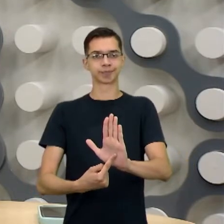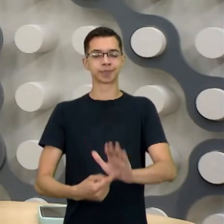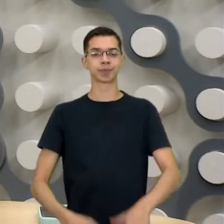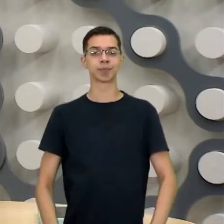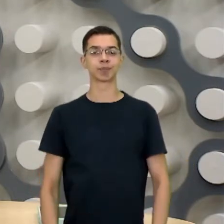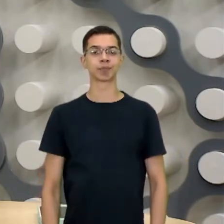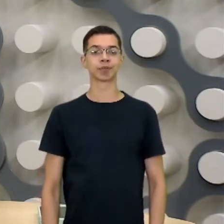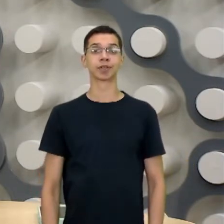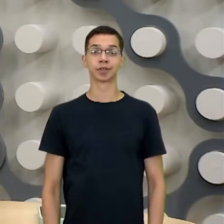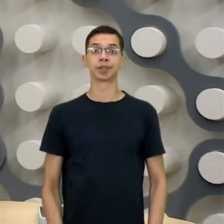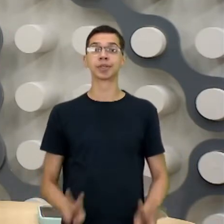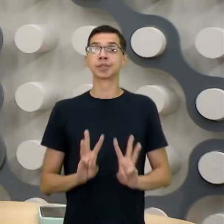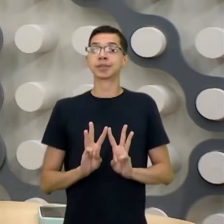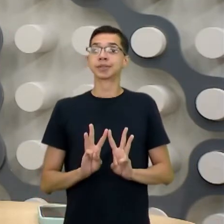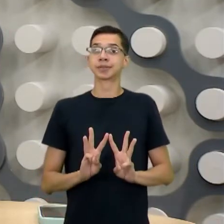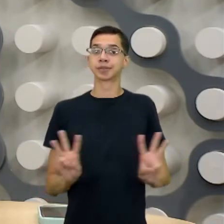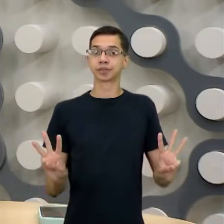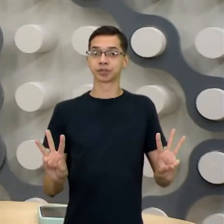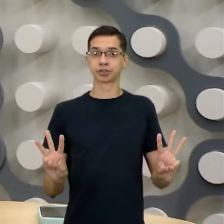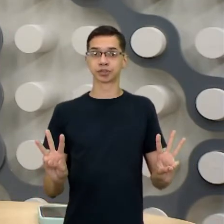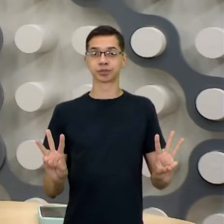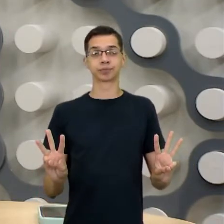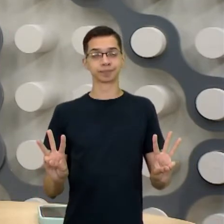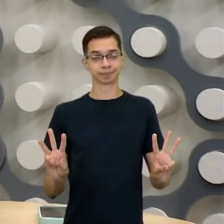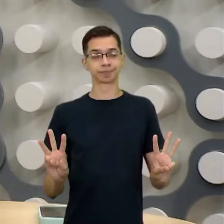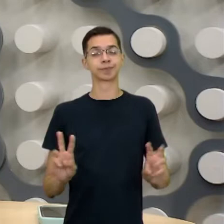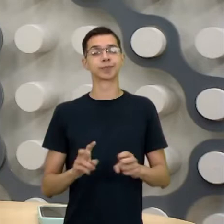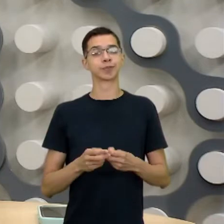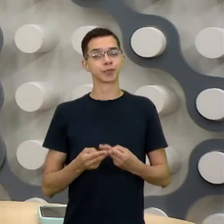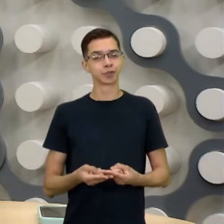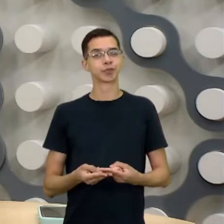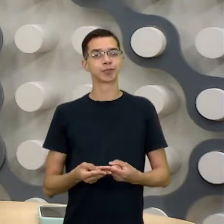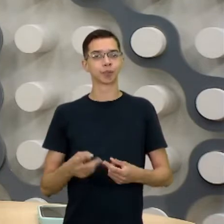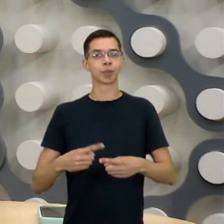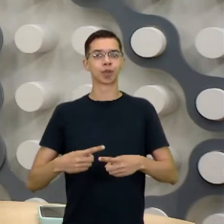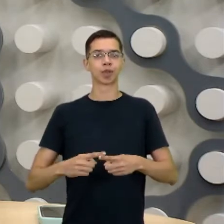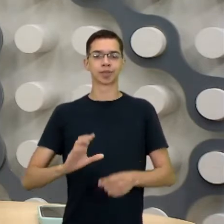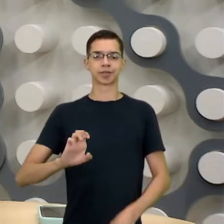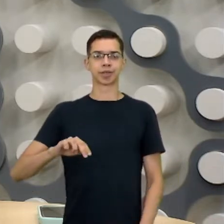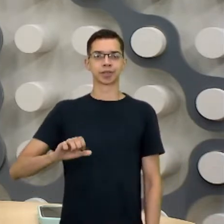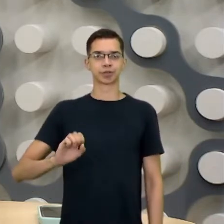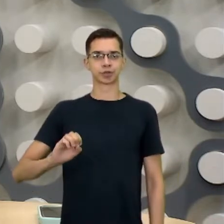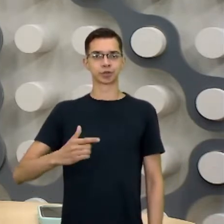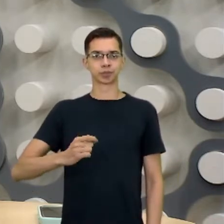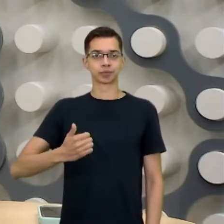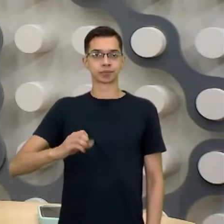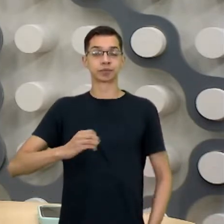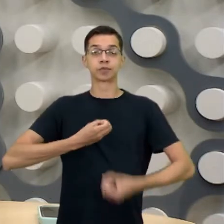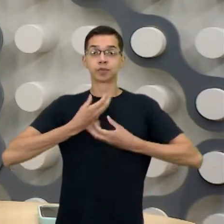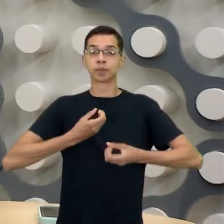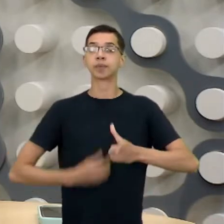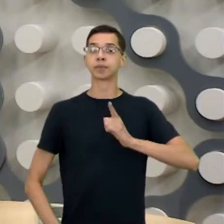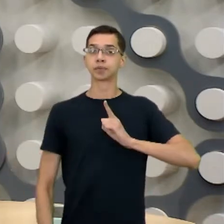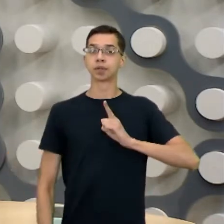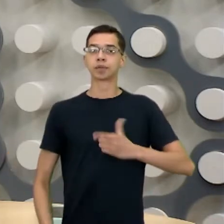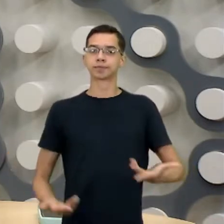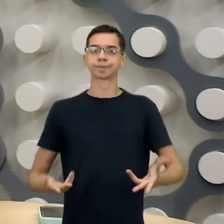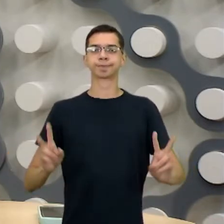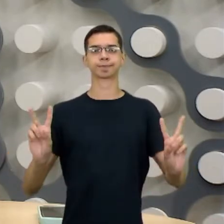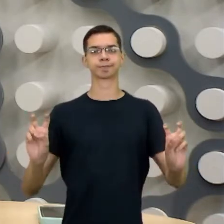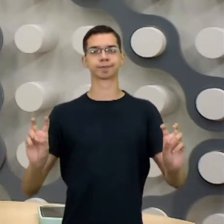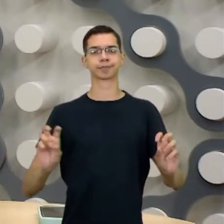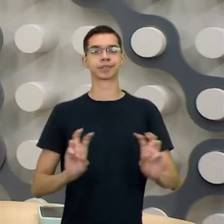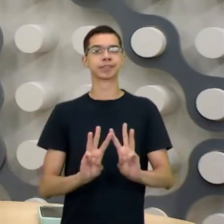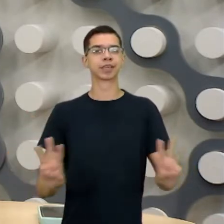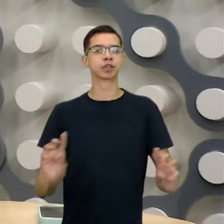desse site. A especificidade dele é isso, é ter informações do censo de 2010, tá certo? Tanto é que o tema, né, do site